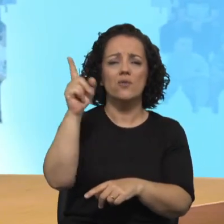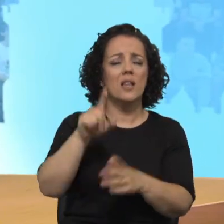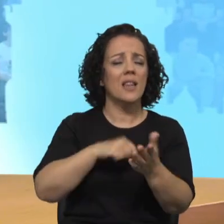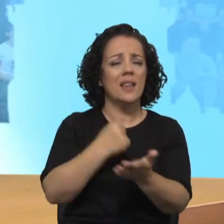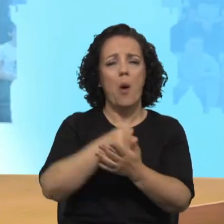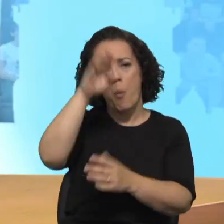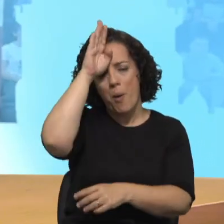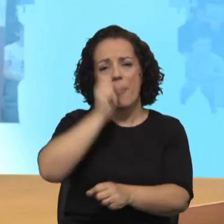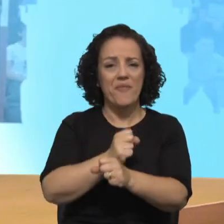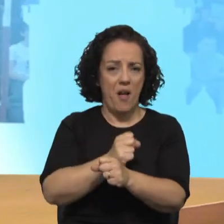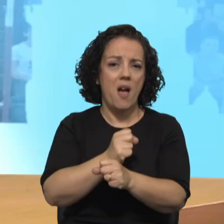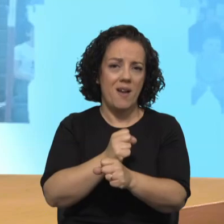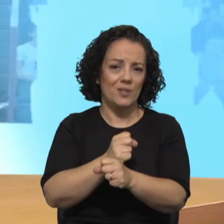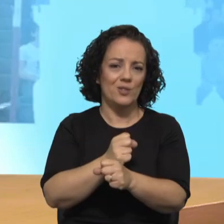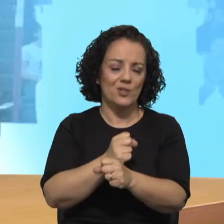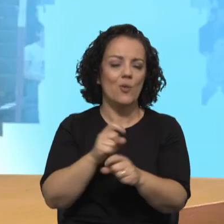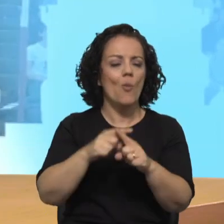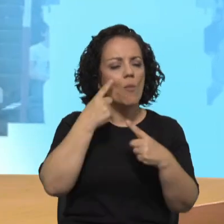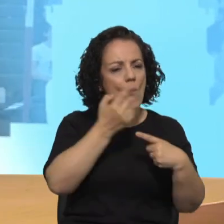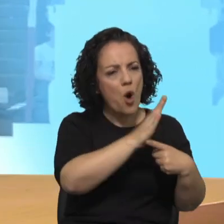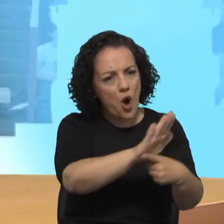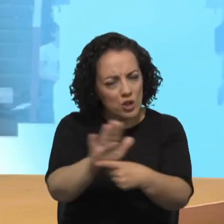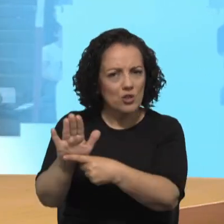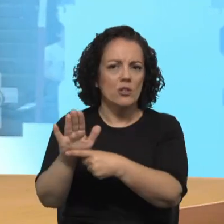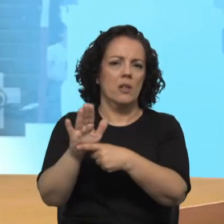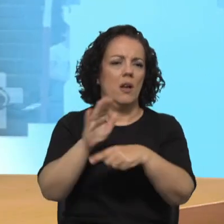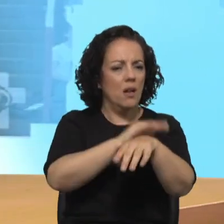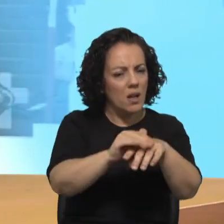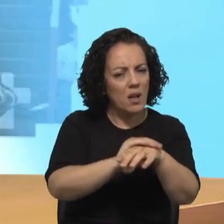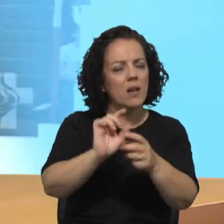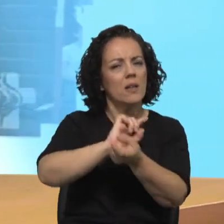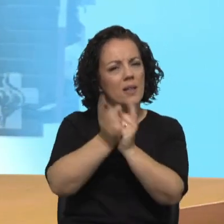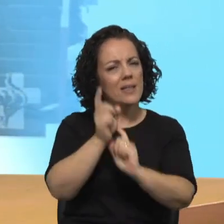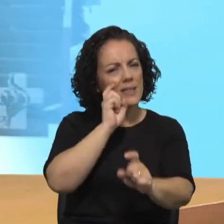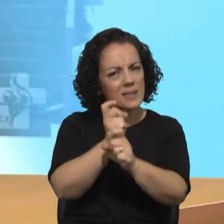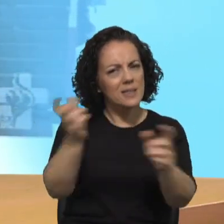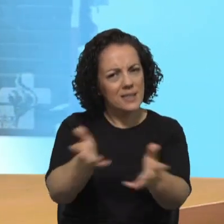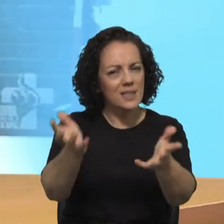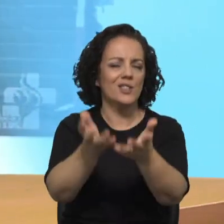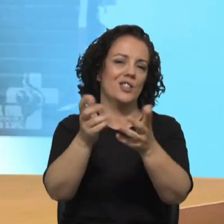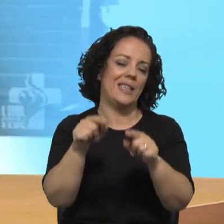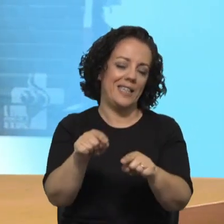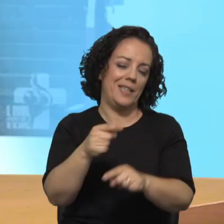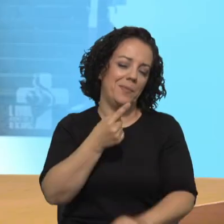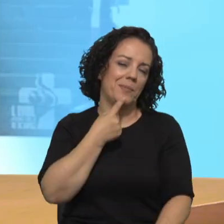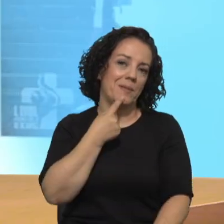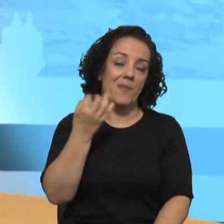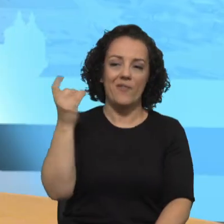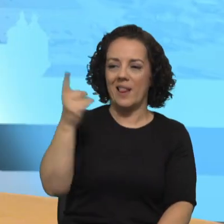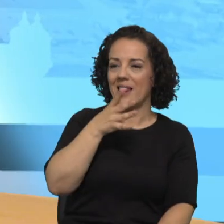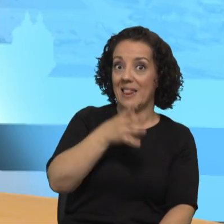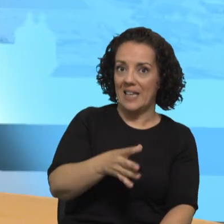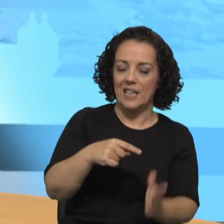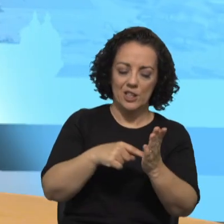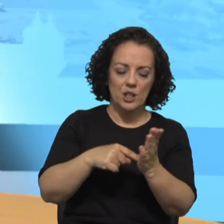jovens. Quer dizer, é mostrar-lhes estima, mas ao mesmo tempo ser exigente com eles. Eu creio que aqui se percebe. Sim, diz concretamente